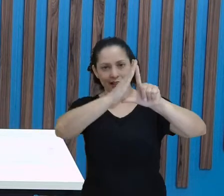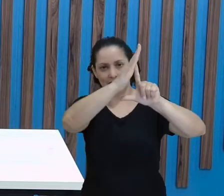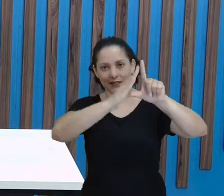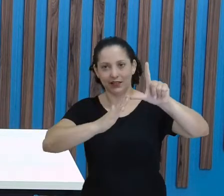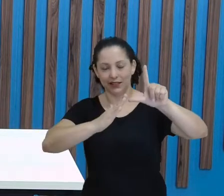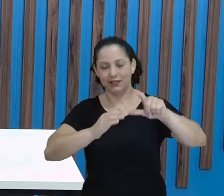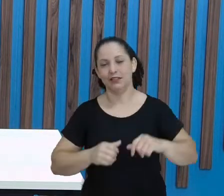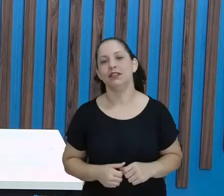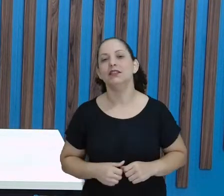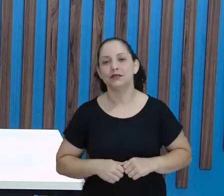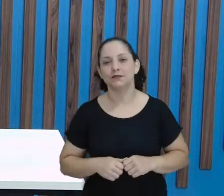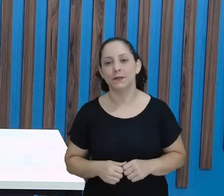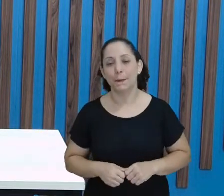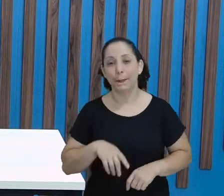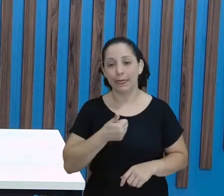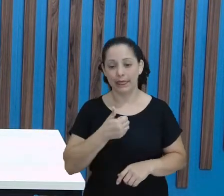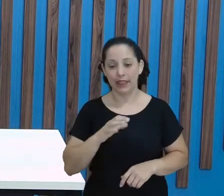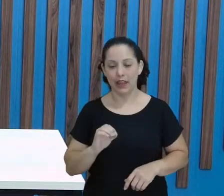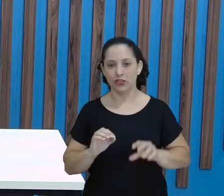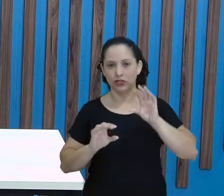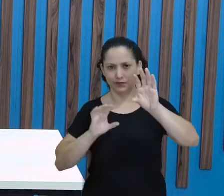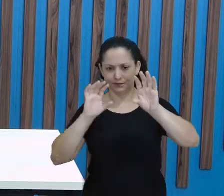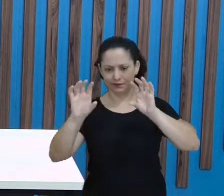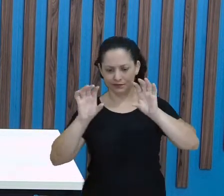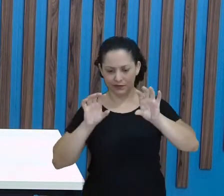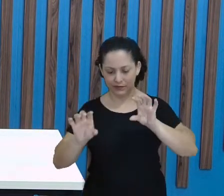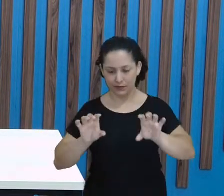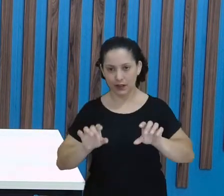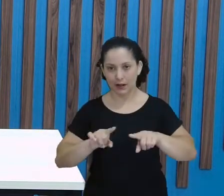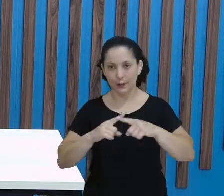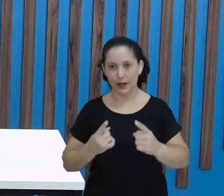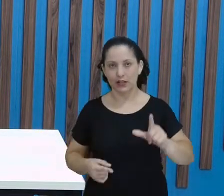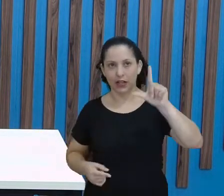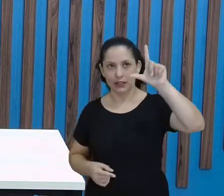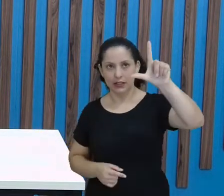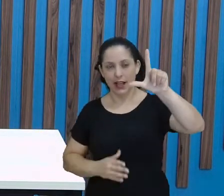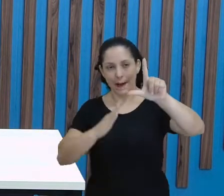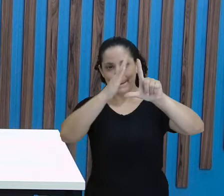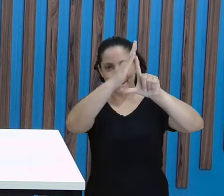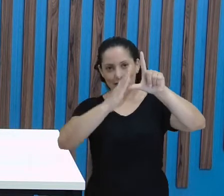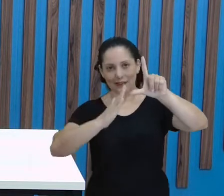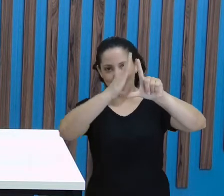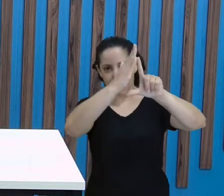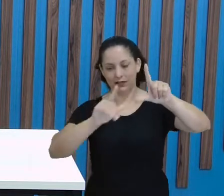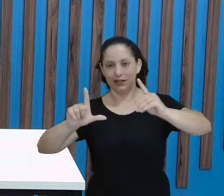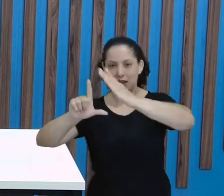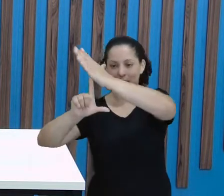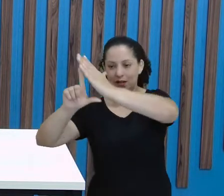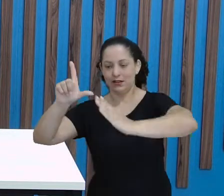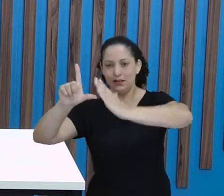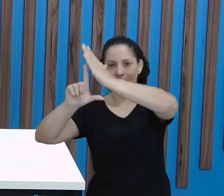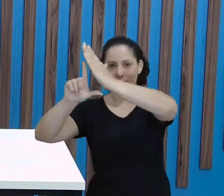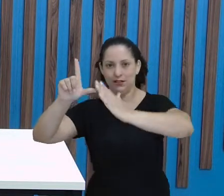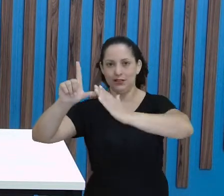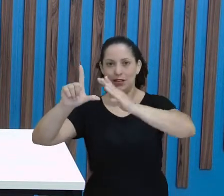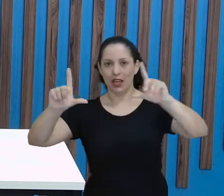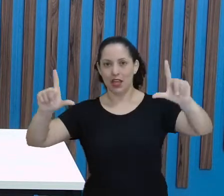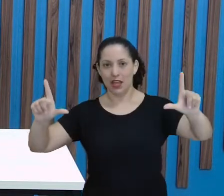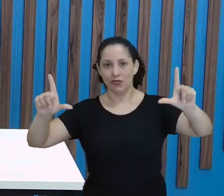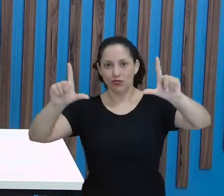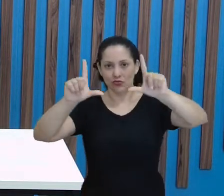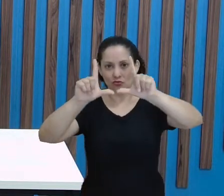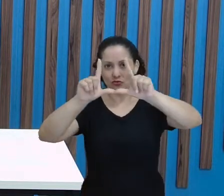9, 10 unidades. Mas eu tenho a metade de um quadrado com a metade do outro. E aí, quando eu junto